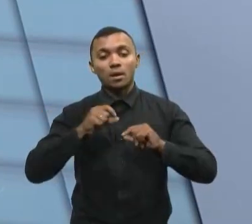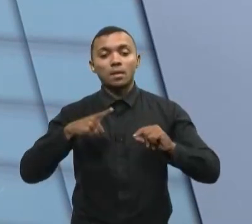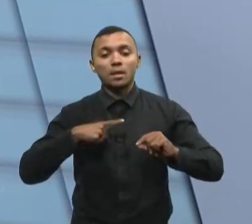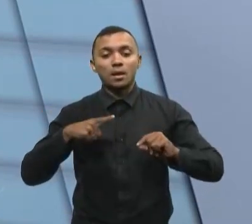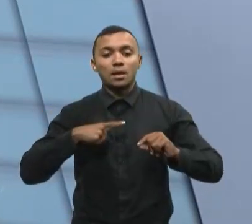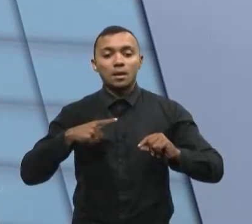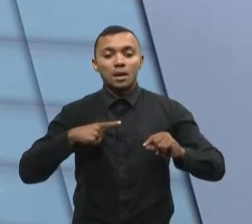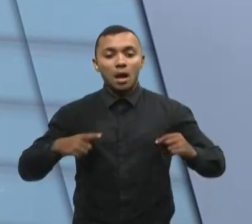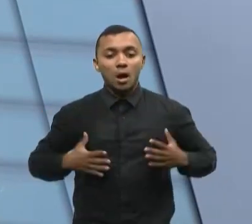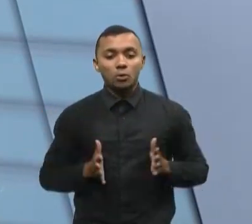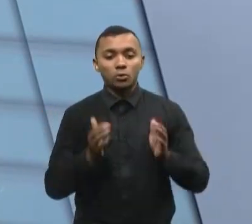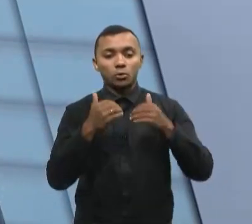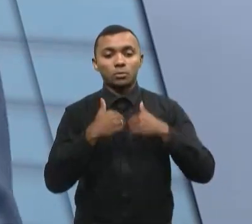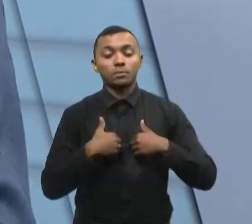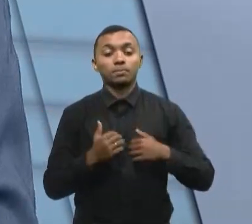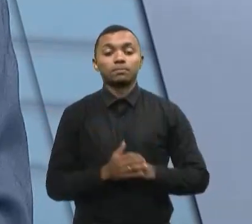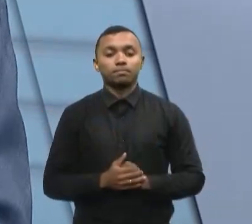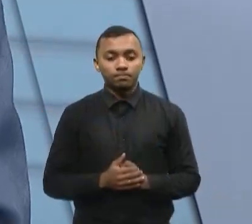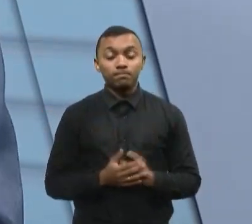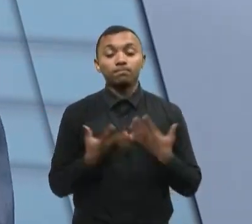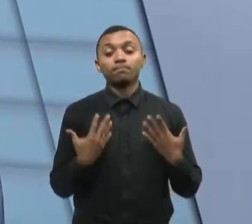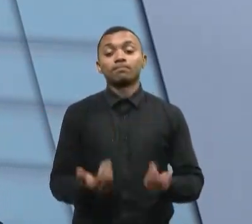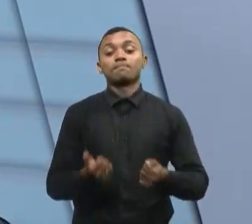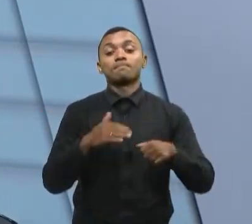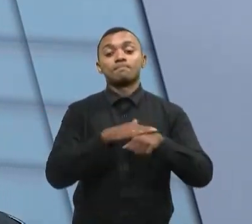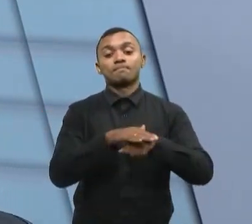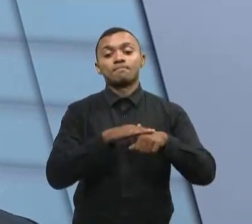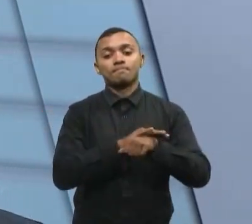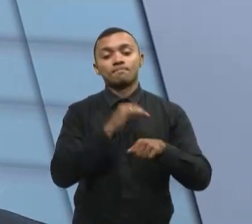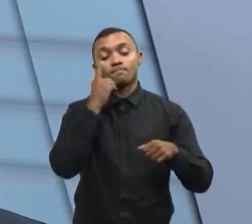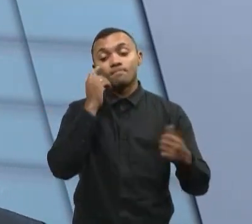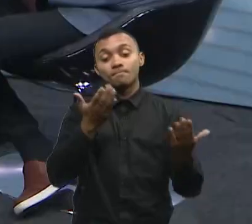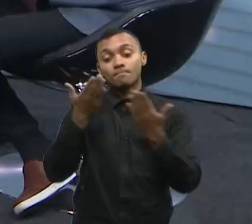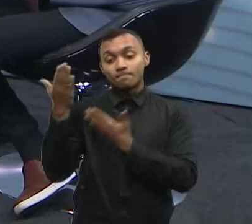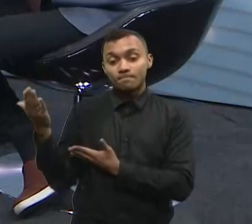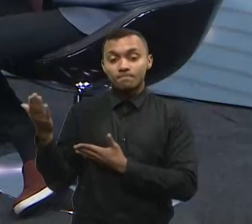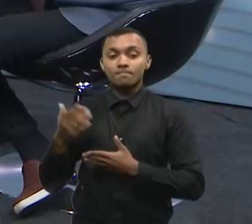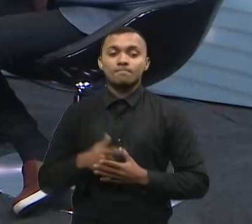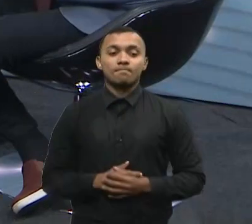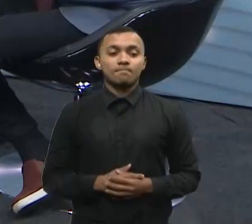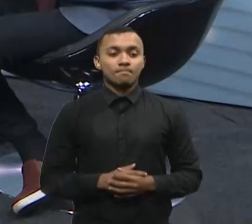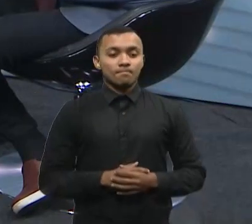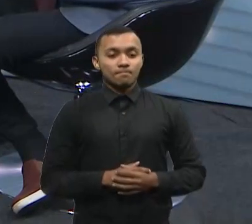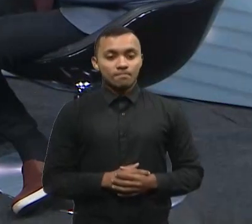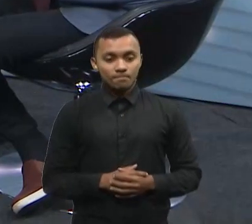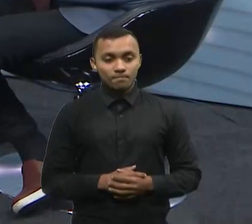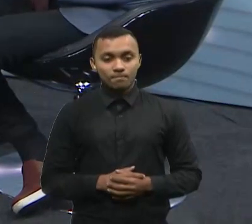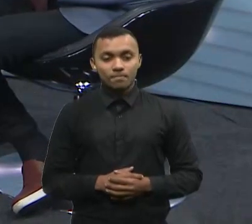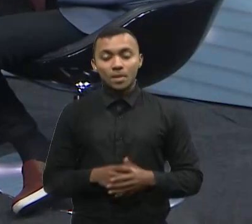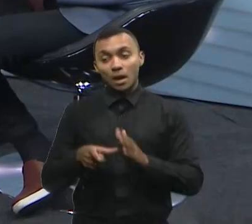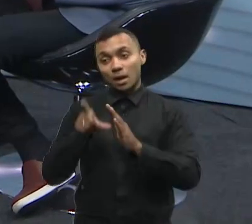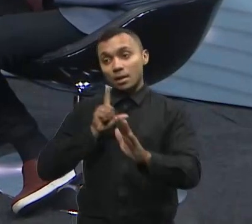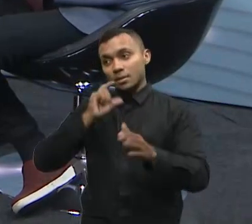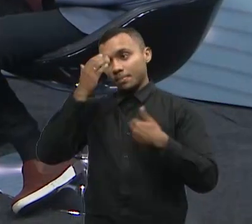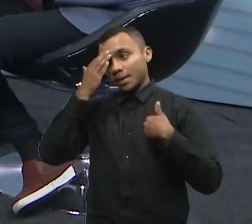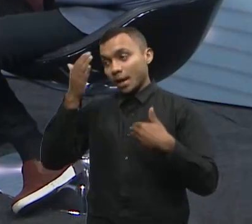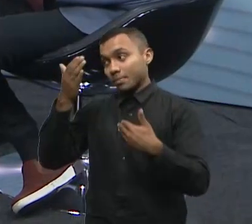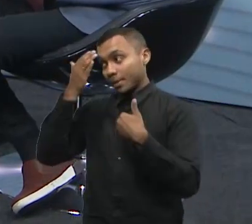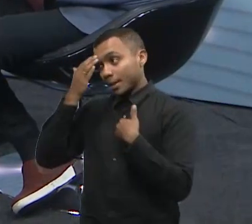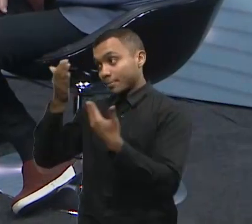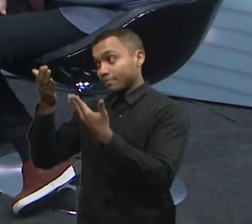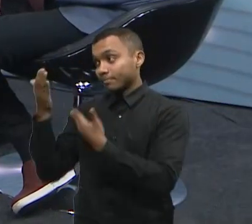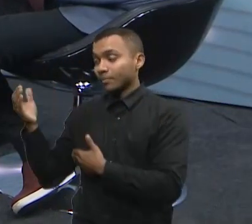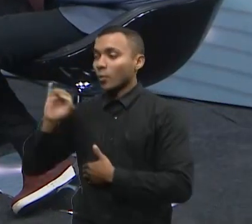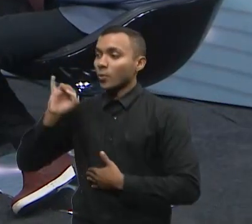autista. Vamos começar sobre essa importância. Eu queria abrir aqui o programa, doutor André, agradecendo a sua presença, também a Renata. Tudo